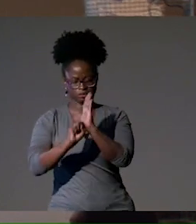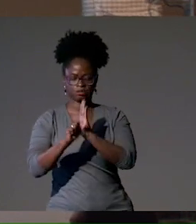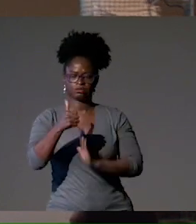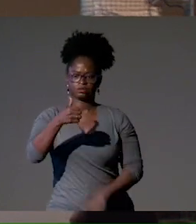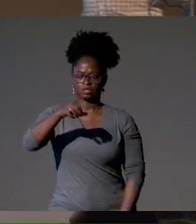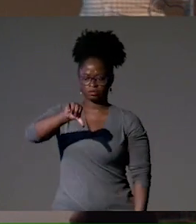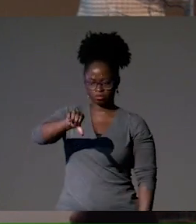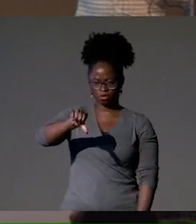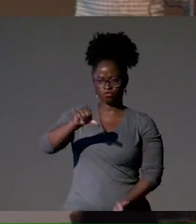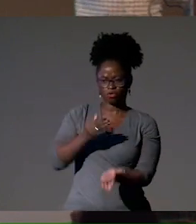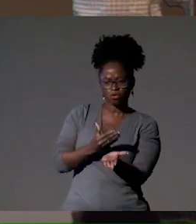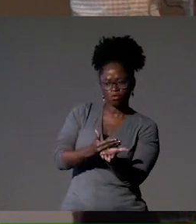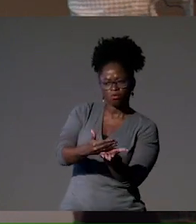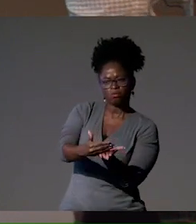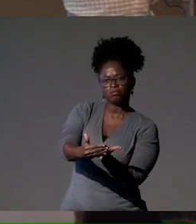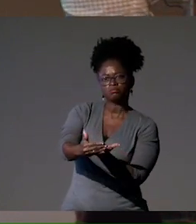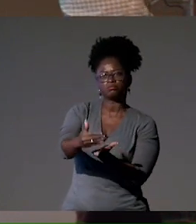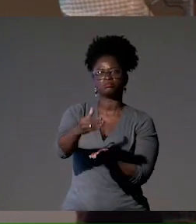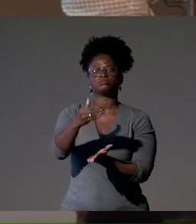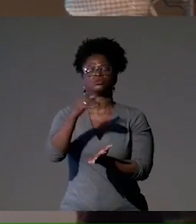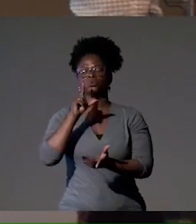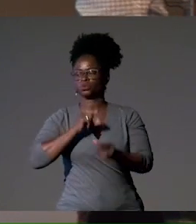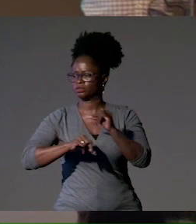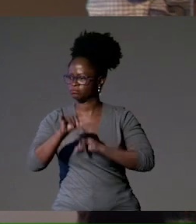ser falado em fundamentos fisiológicos e químicos.